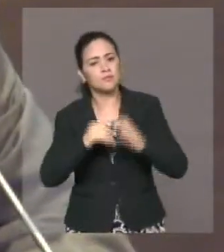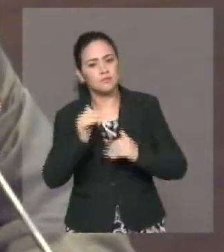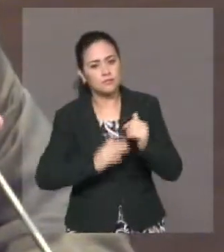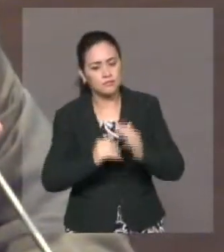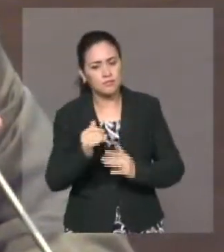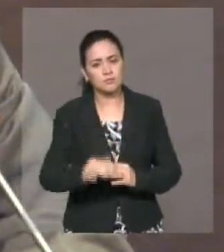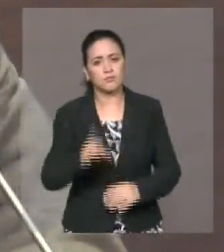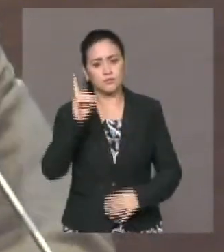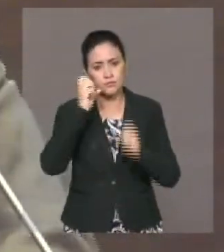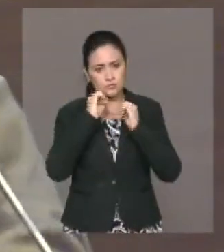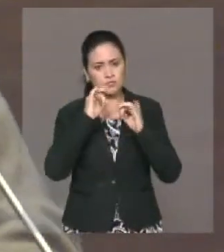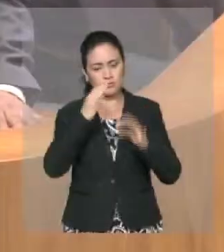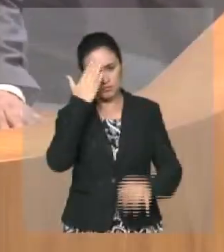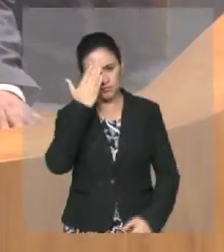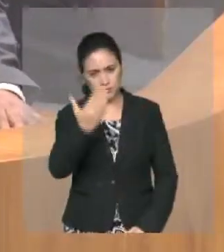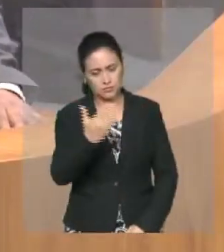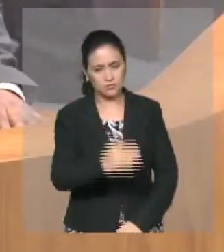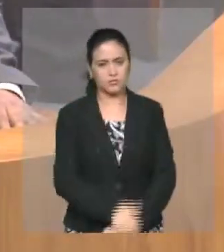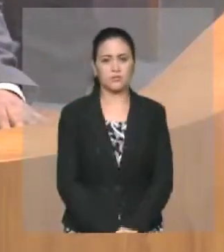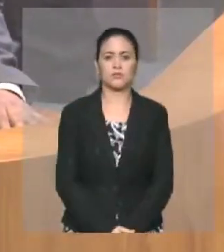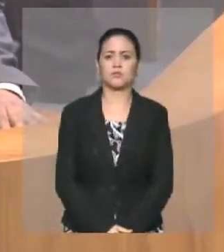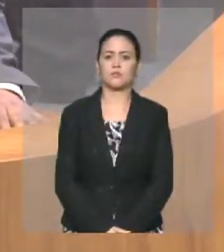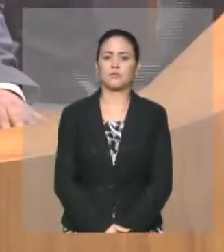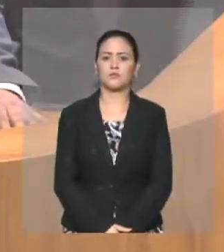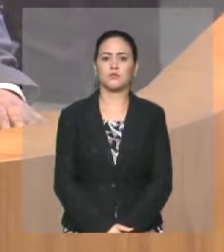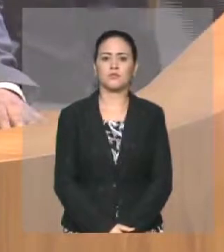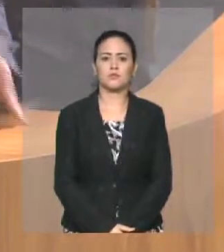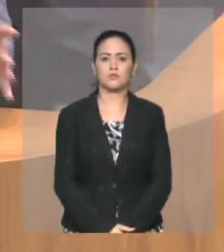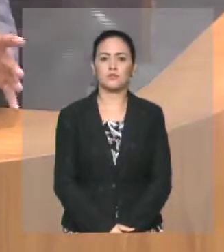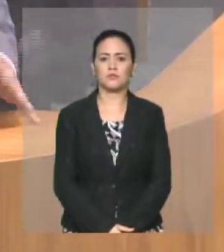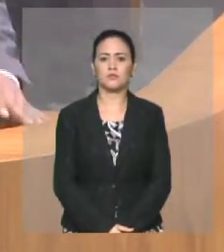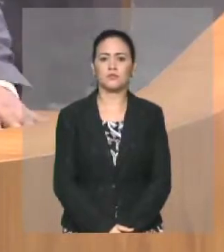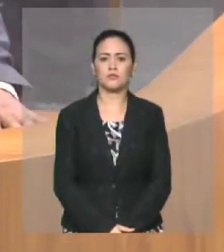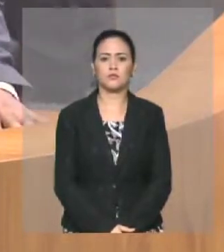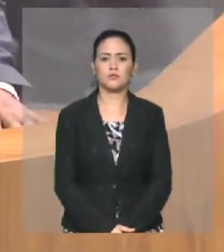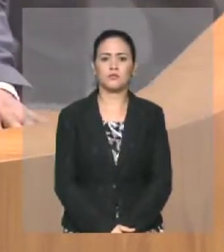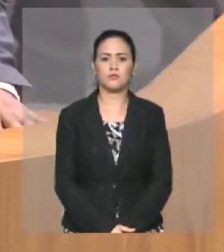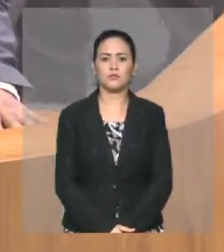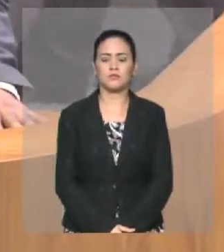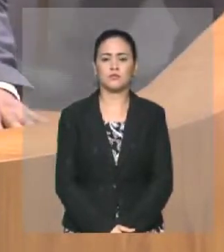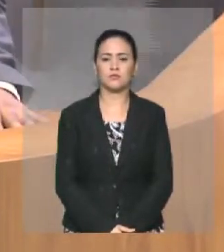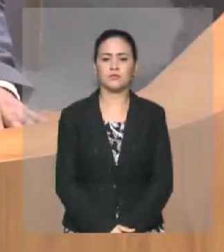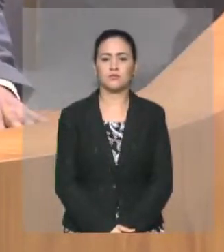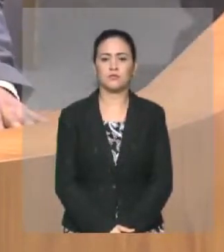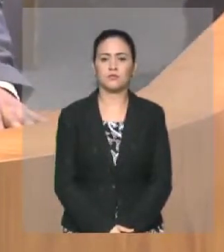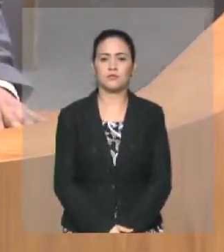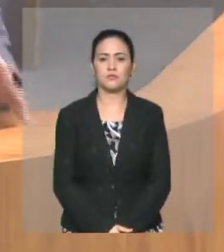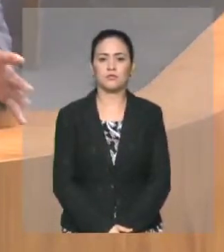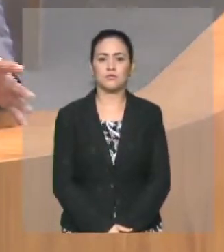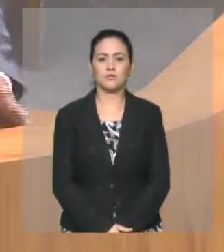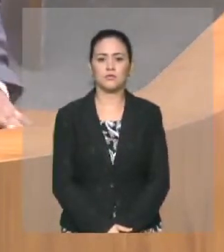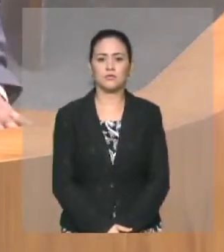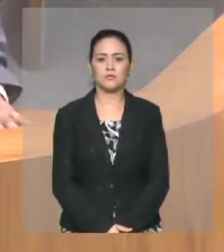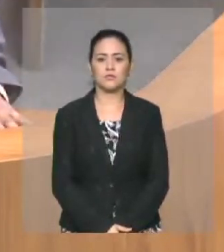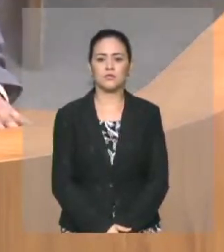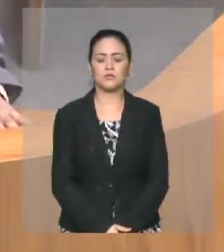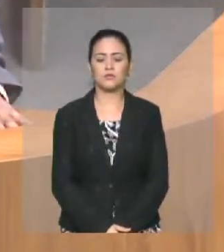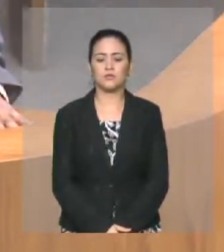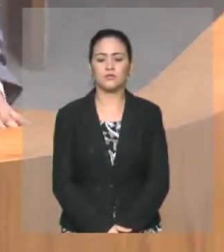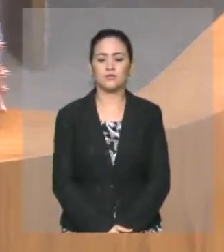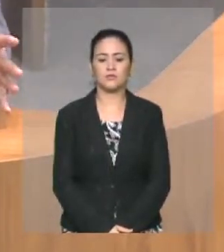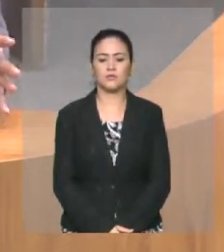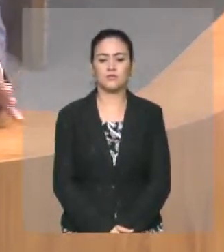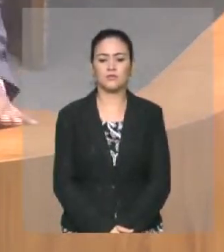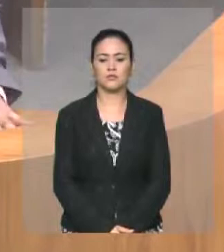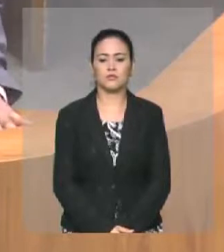que Deus nos abençoe. Eu te agradeço, Vossa Excelência. Como Vossa Excelência, nós frisamos lá, a MA-006 é